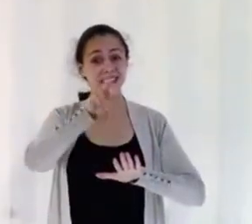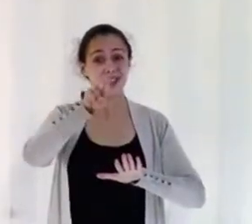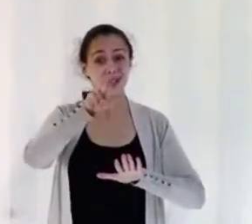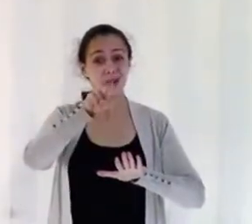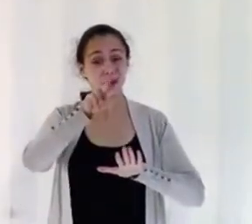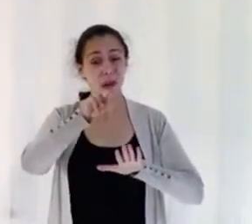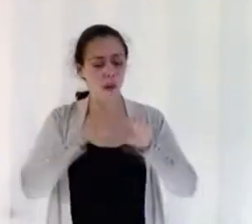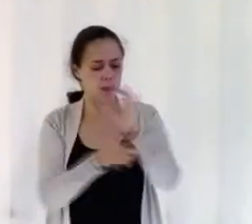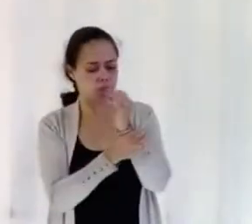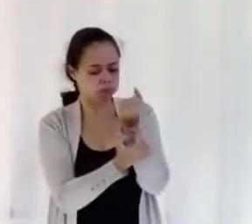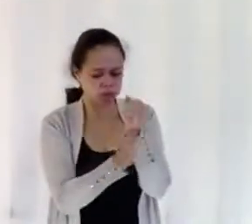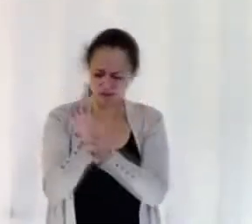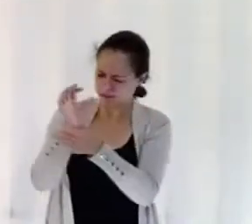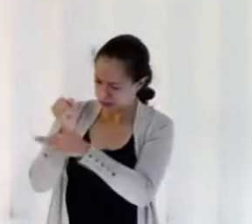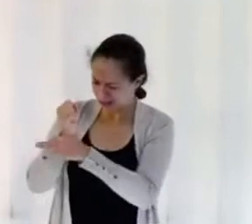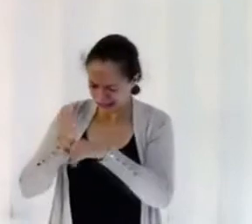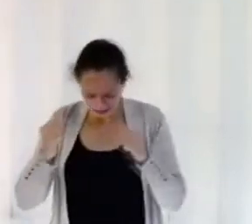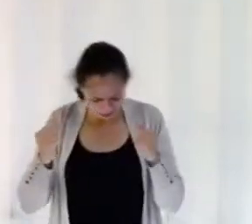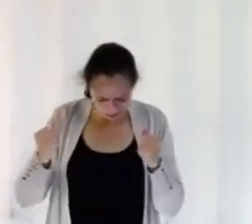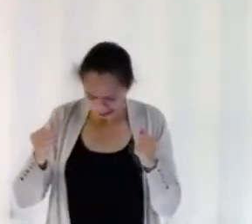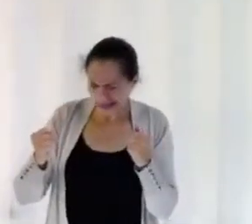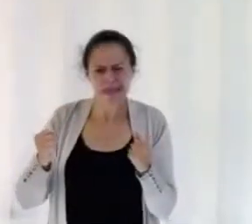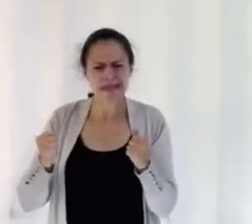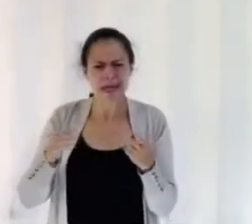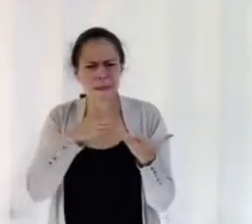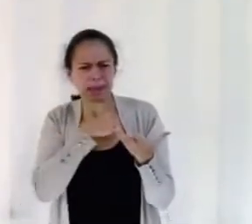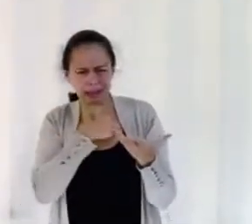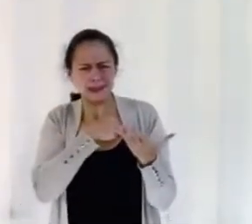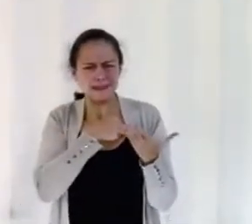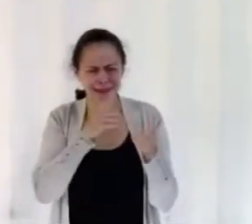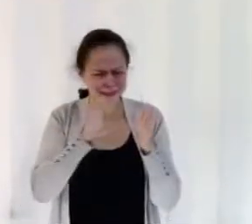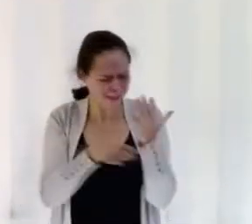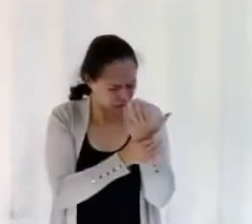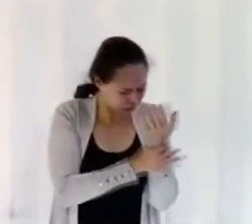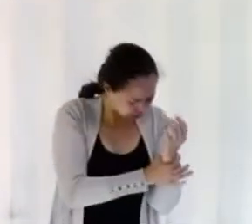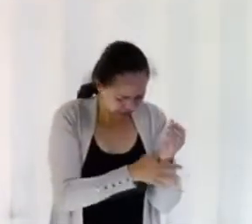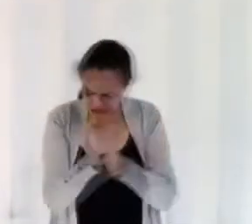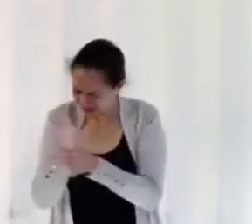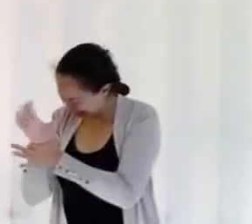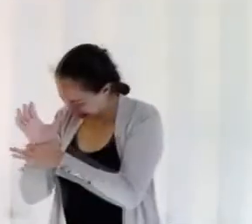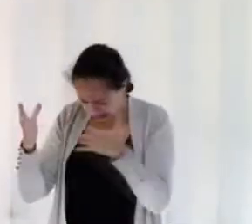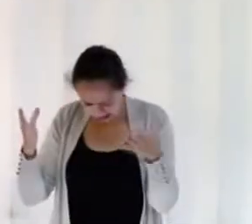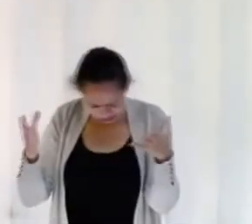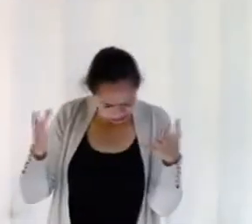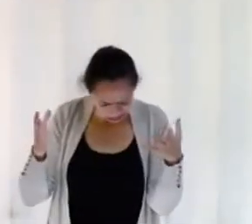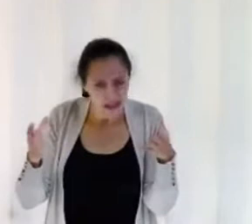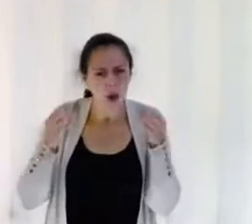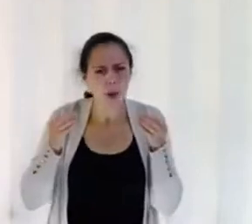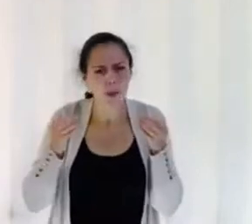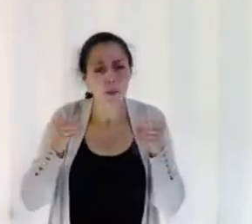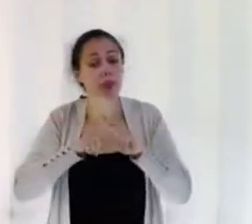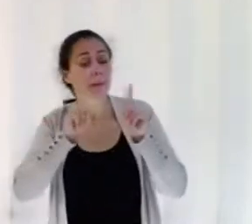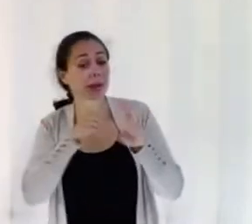também o pecado que tenazmente nos assedia, nos leva a enxergar outra coisa do